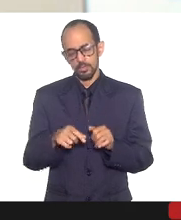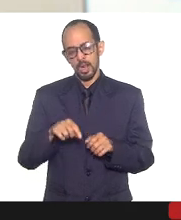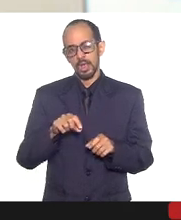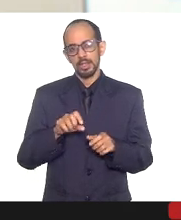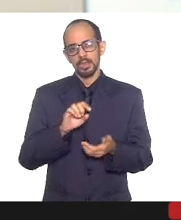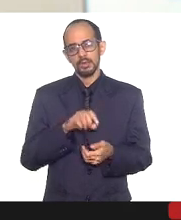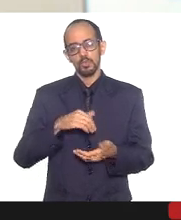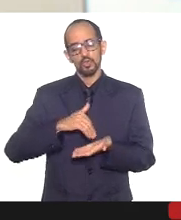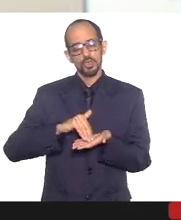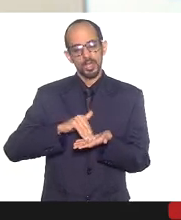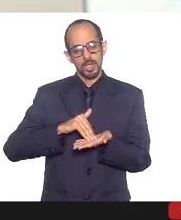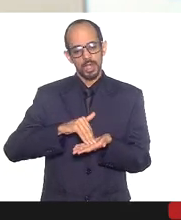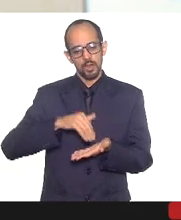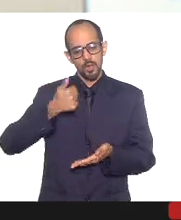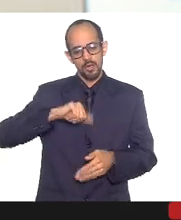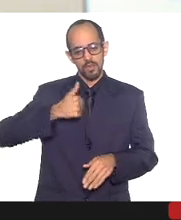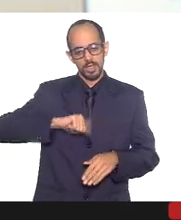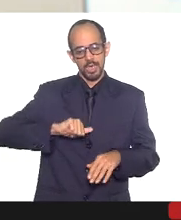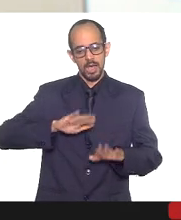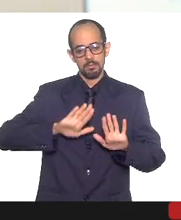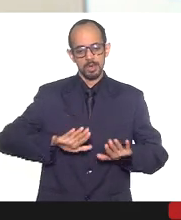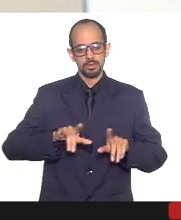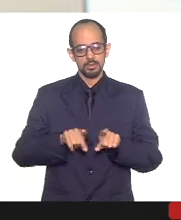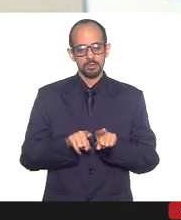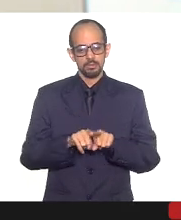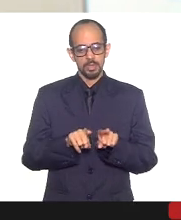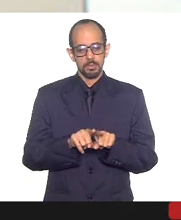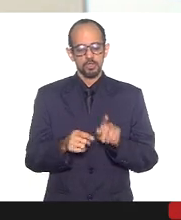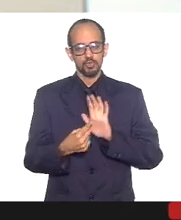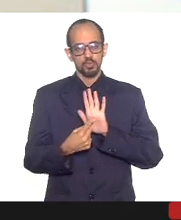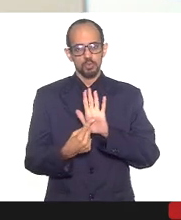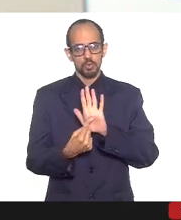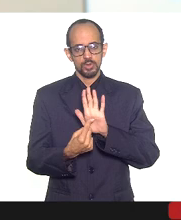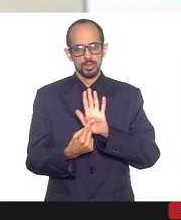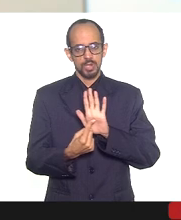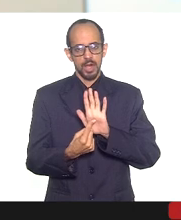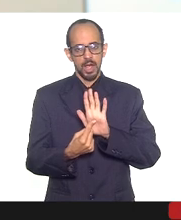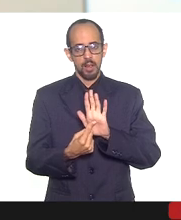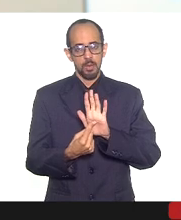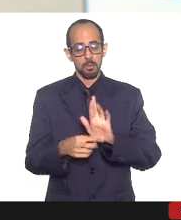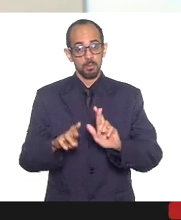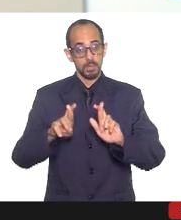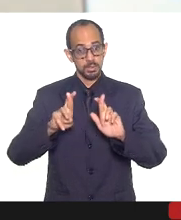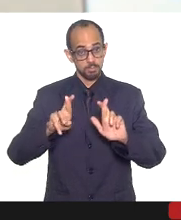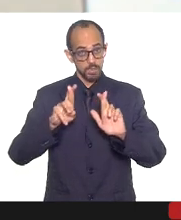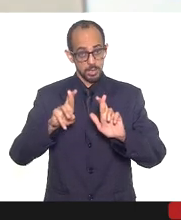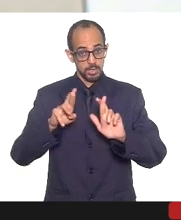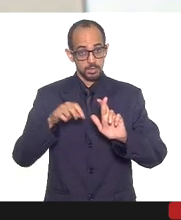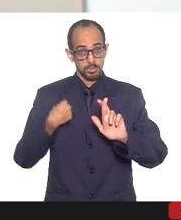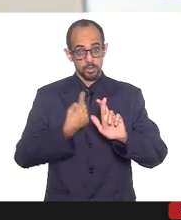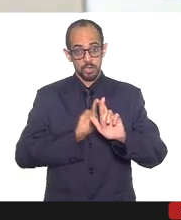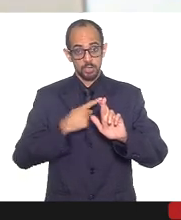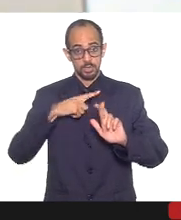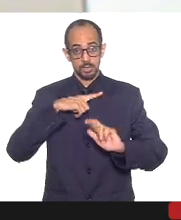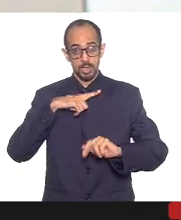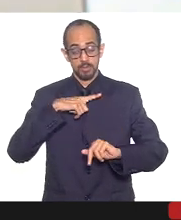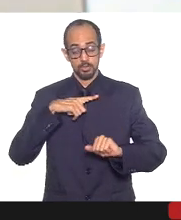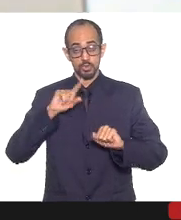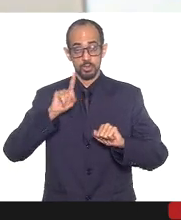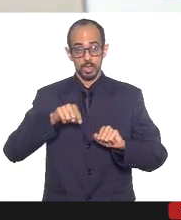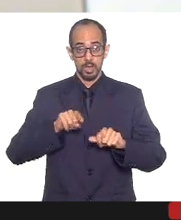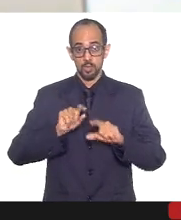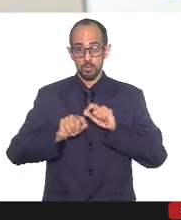essas questões, mas para pontuar uma expectativa que a gente tem e que a gente reforça de que, numa